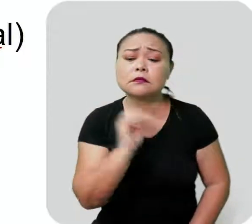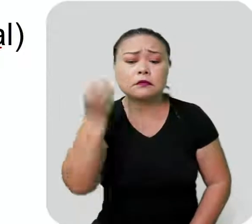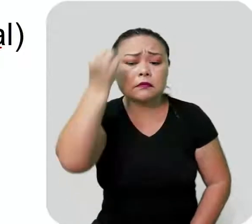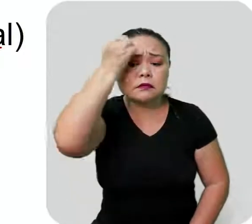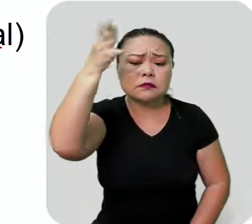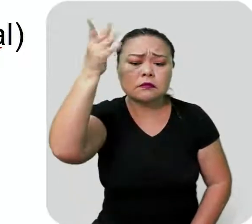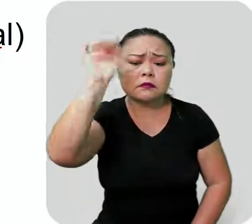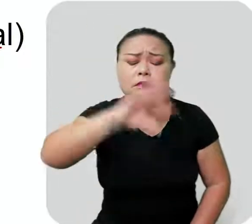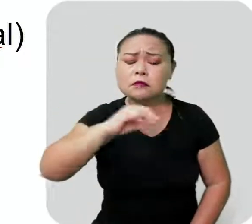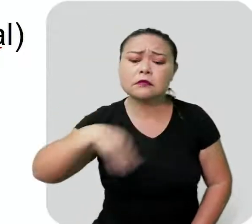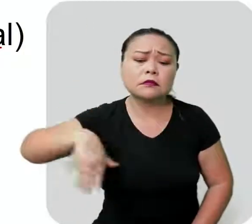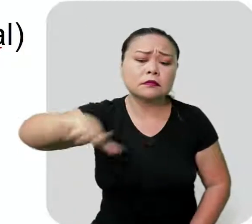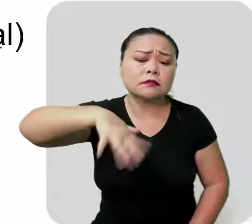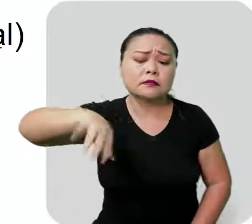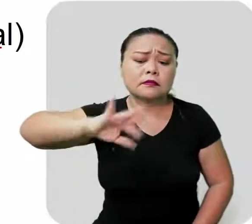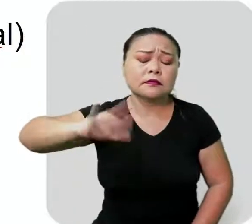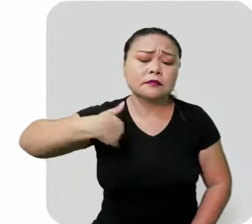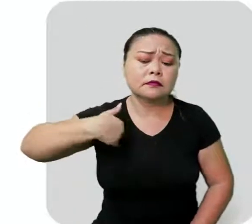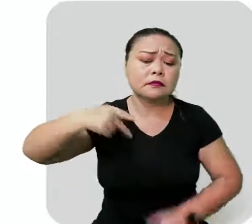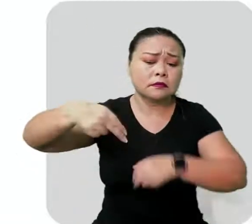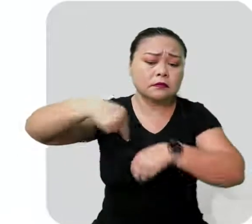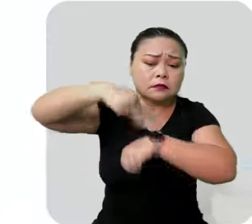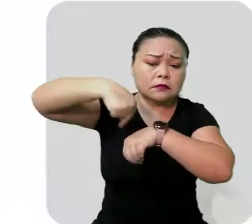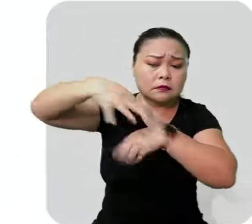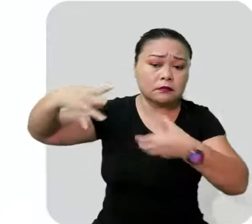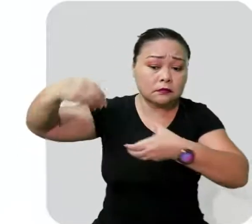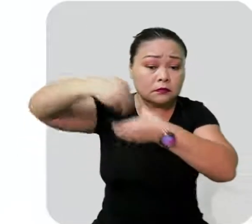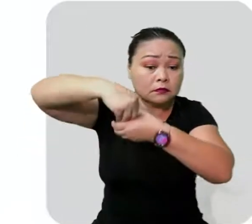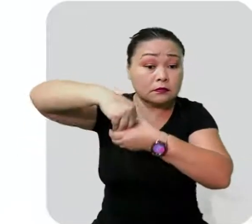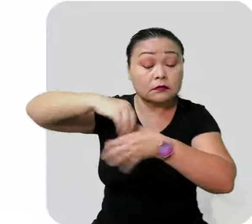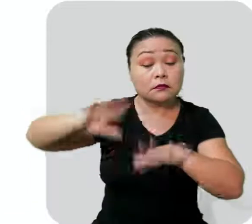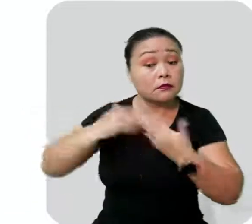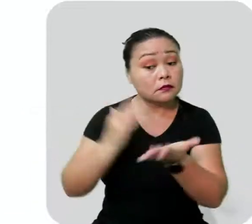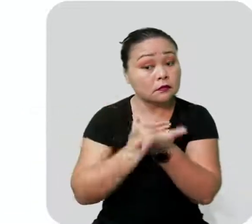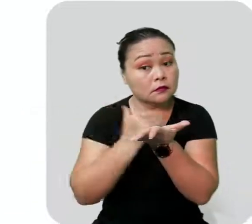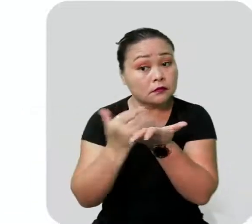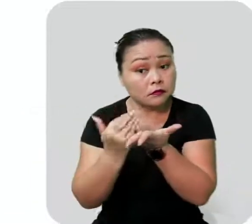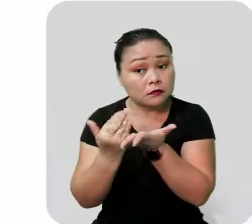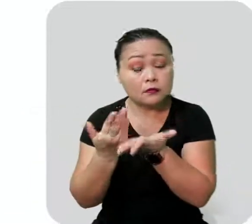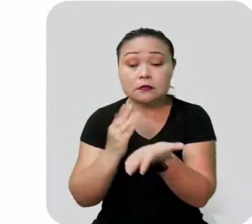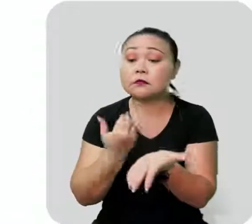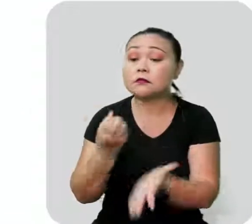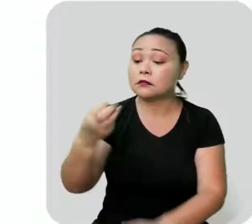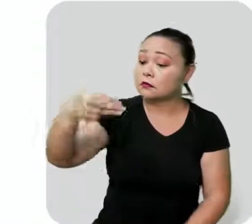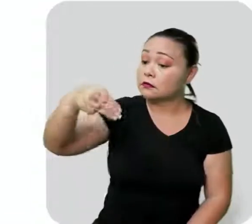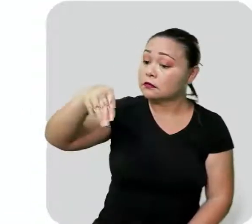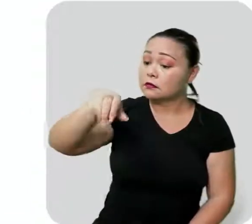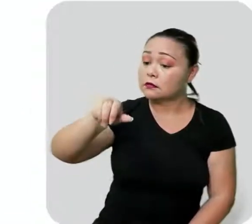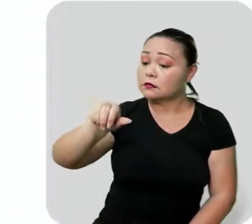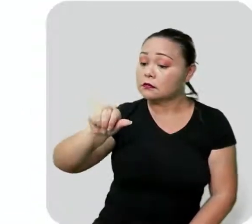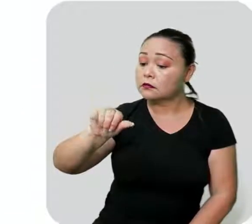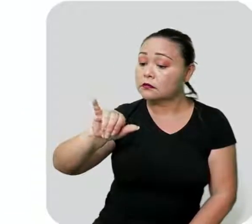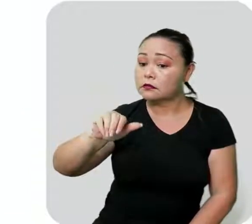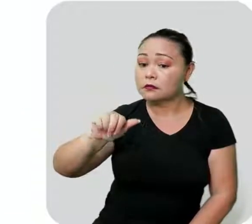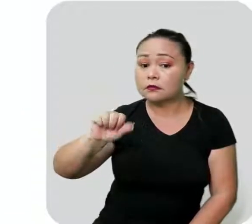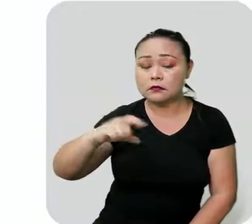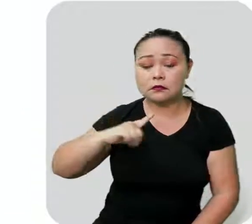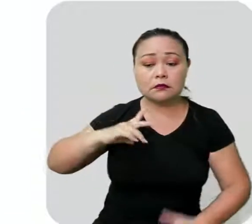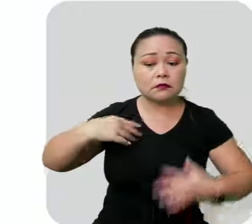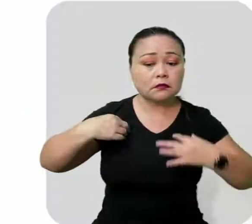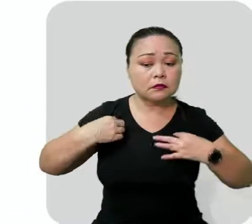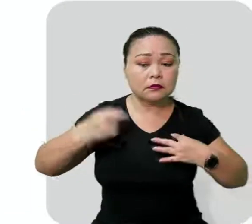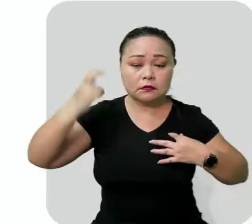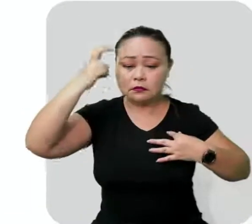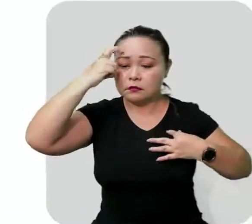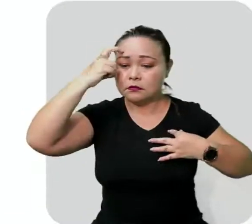agora que vai juntar todos esses nessas Nações E aí começamos com os mais é a vestimenta